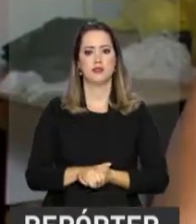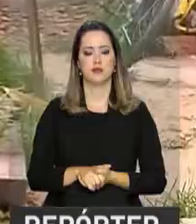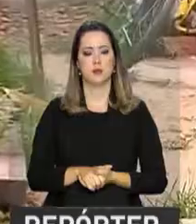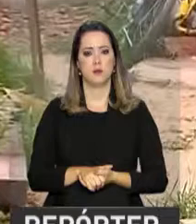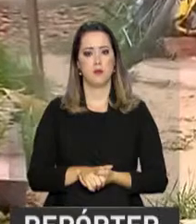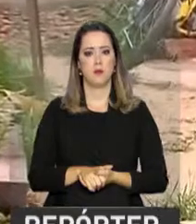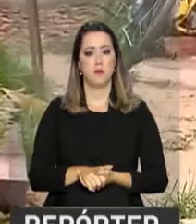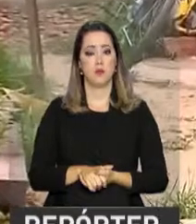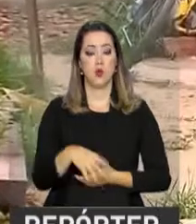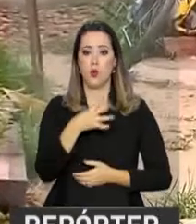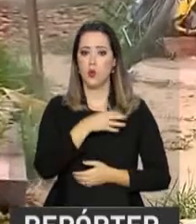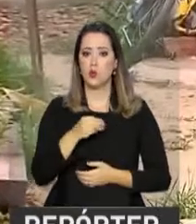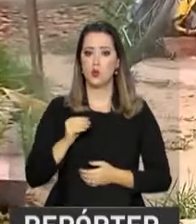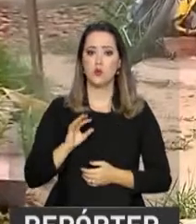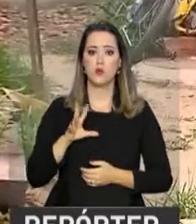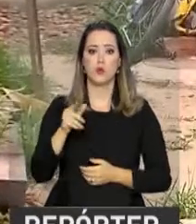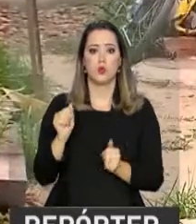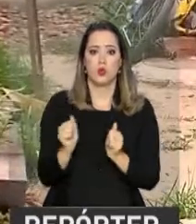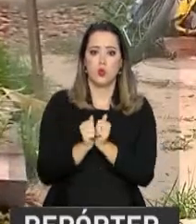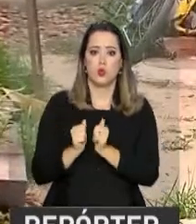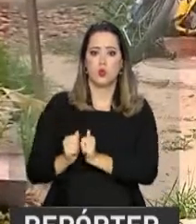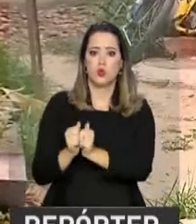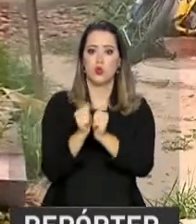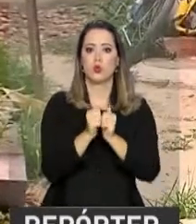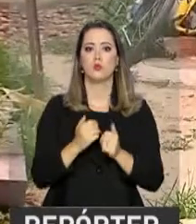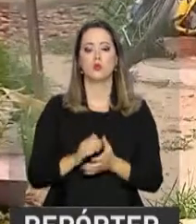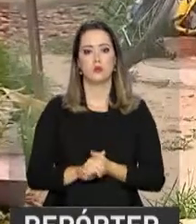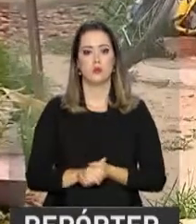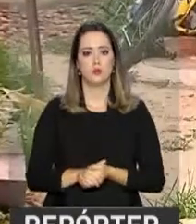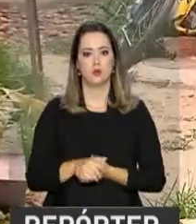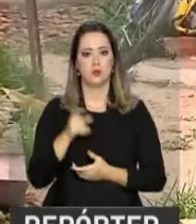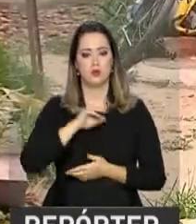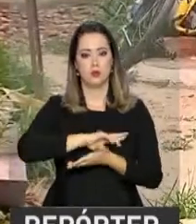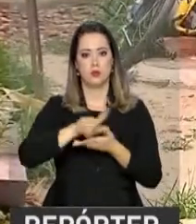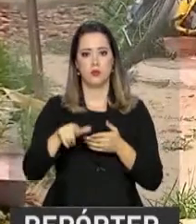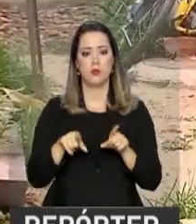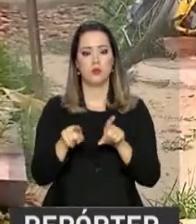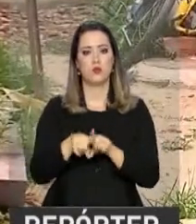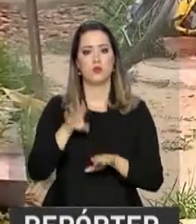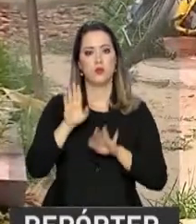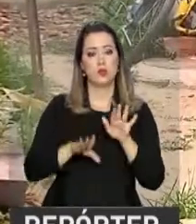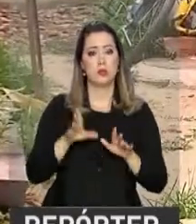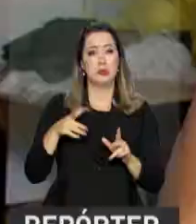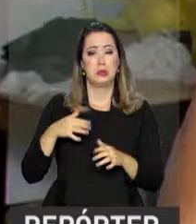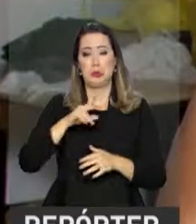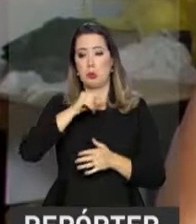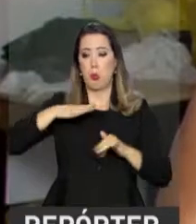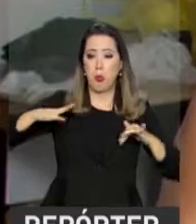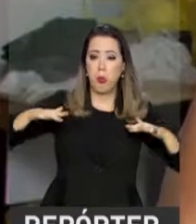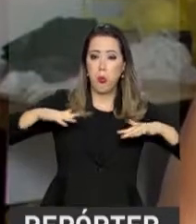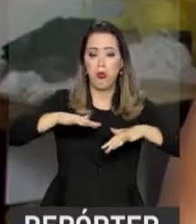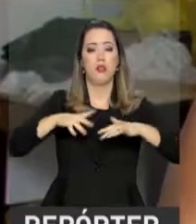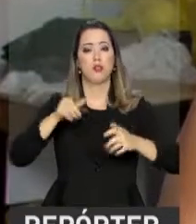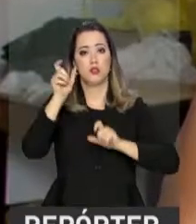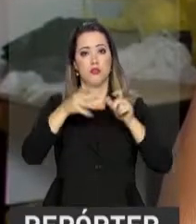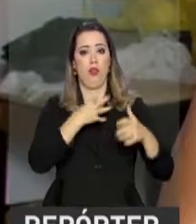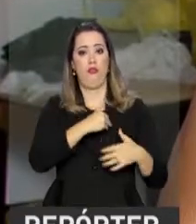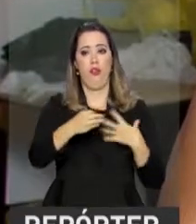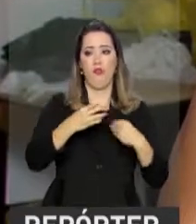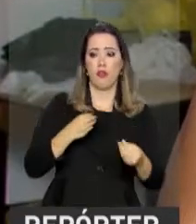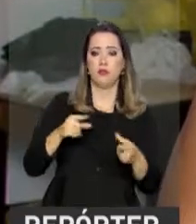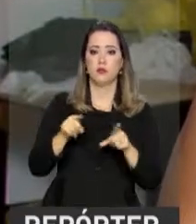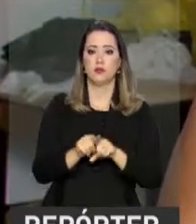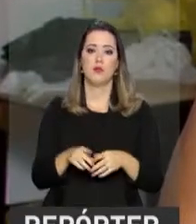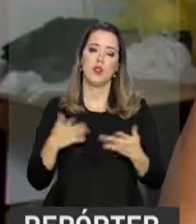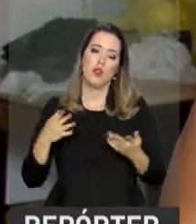esse luto juntando também junta gente e que tivessem hoje há muita gente chegou esse sangue eu